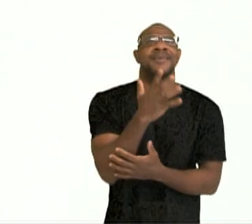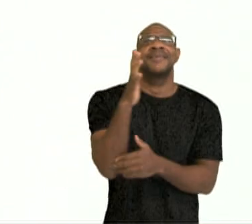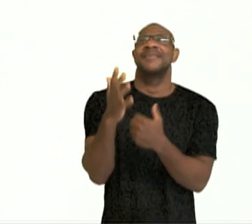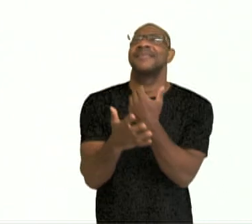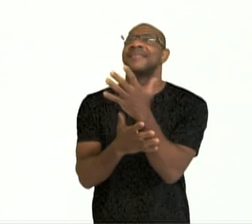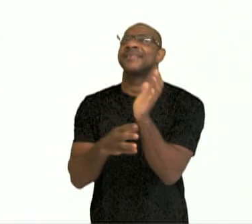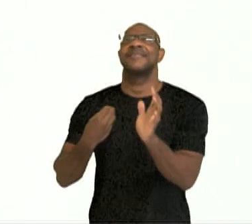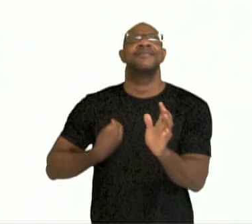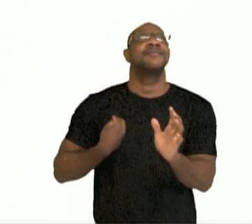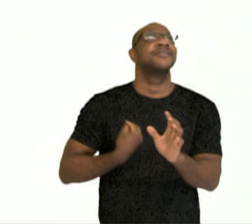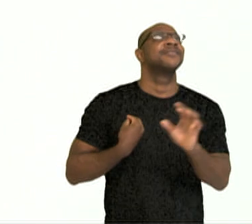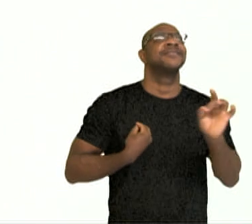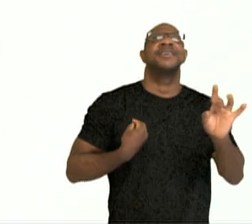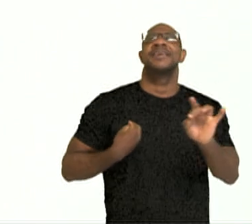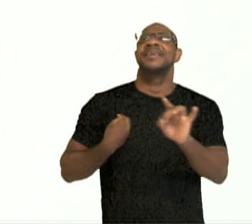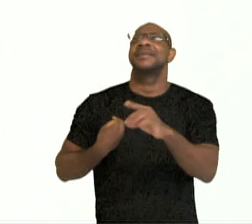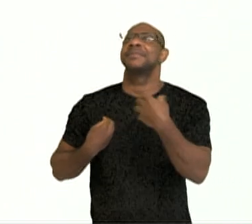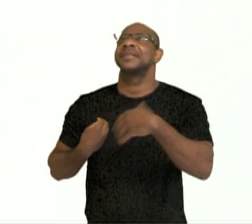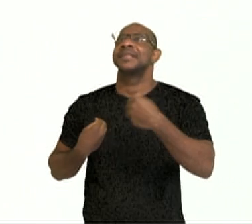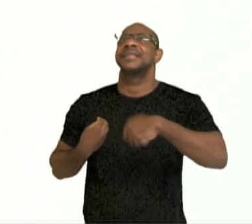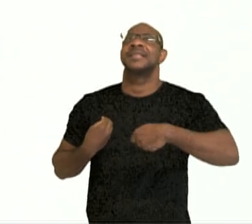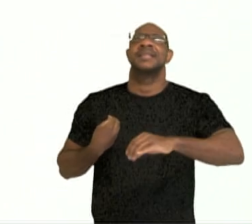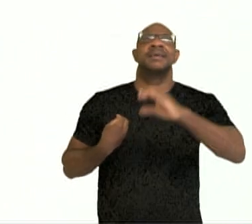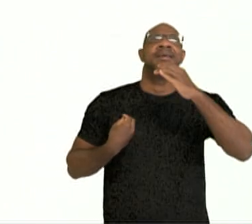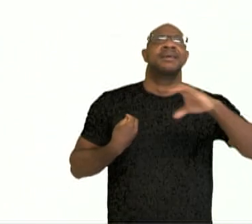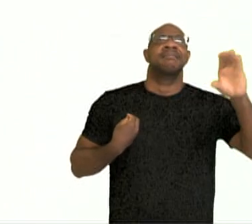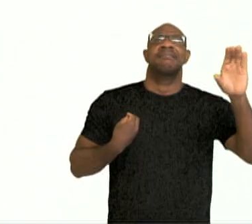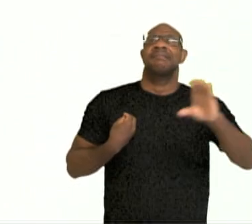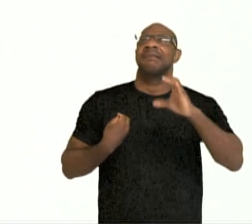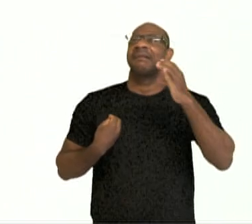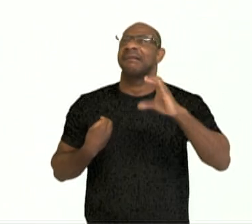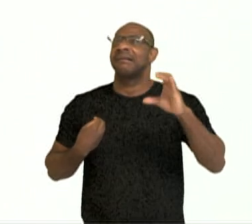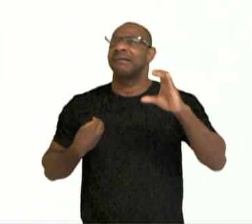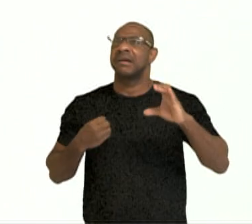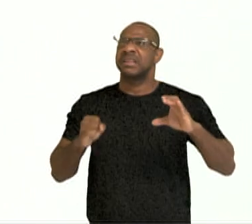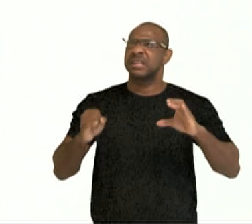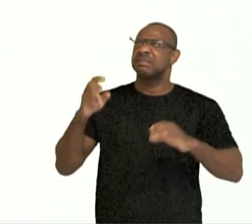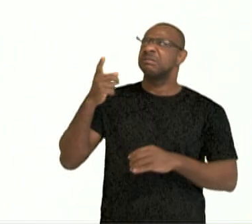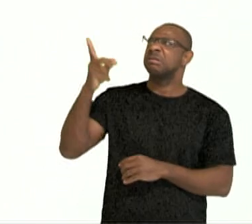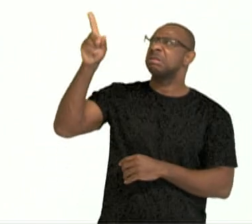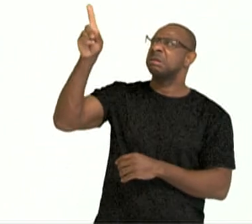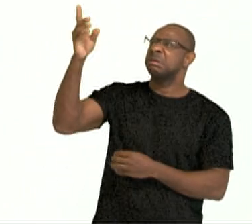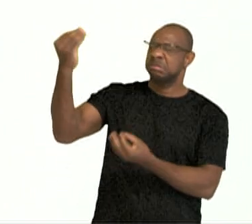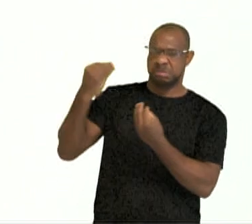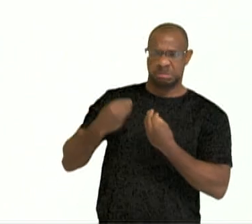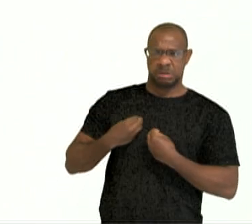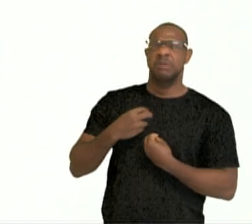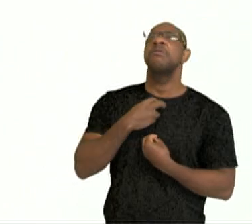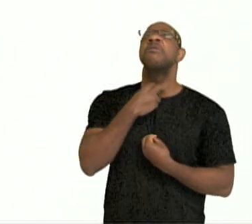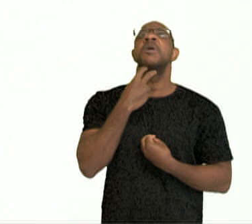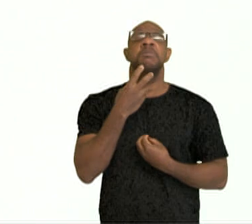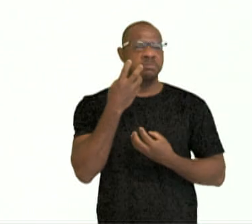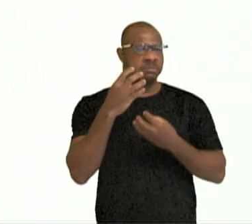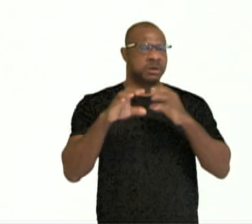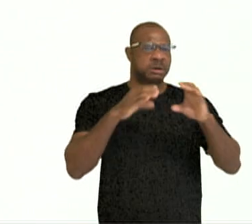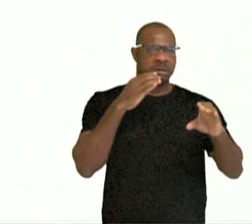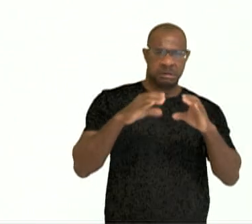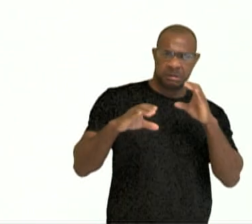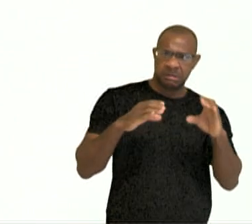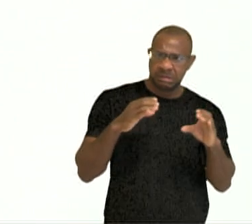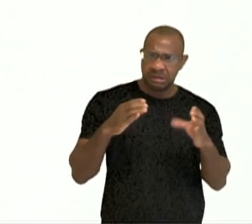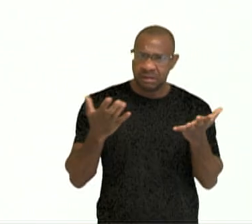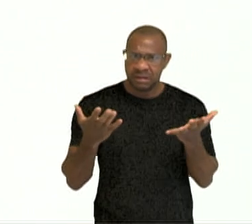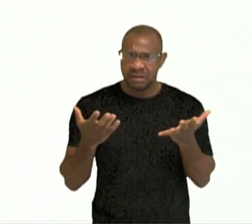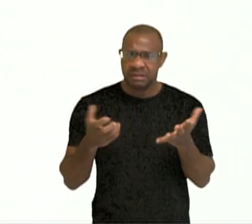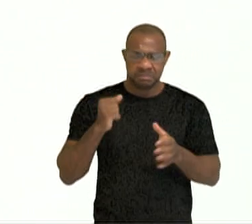é preciso cantá-la assim florida, pois se Deus nos deu voz, foi para cantar. E se um dia hei de ser